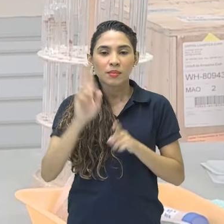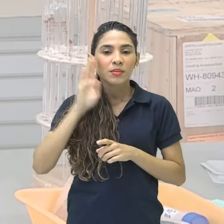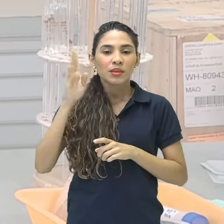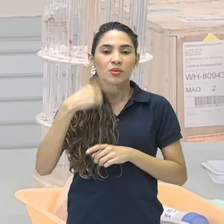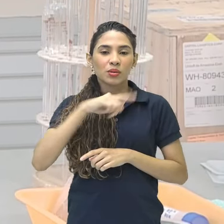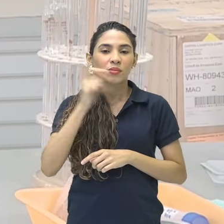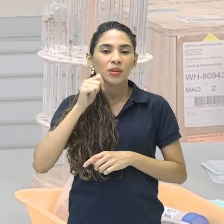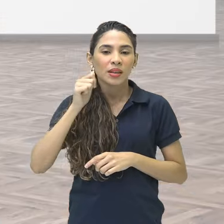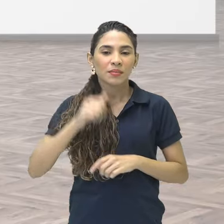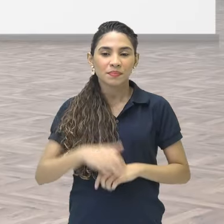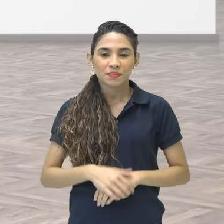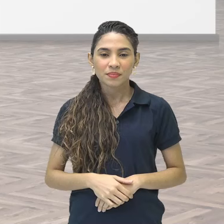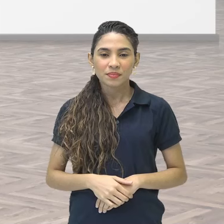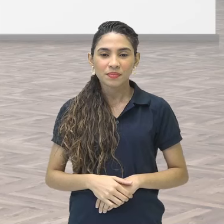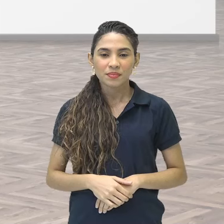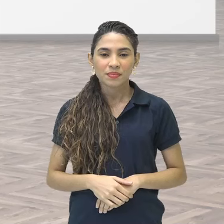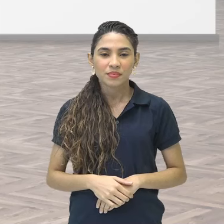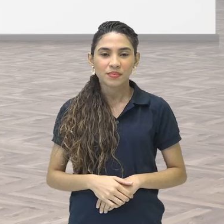mulheres.